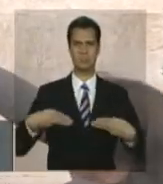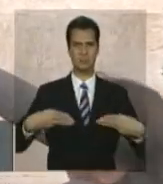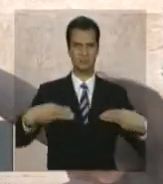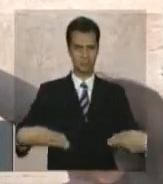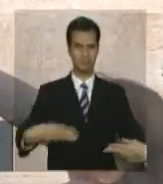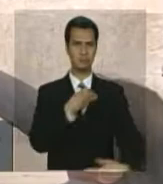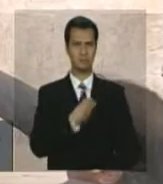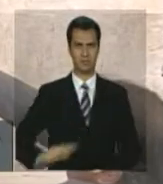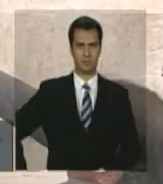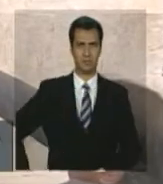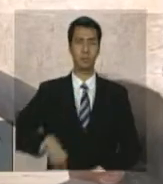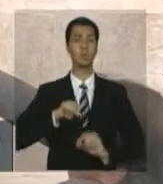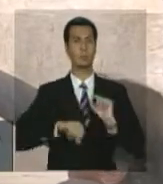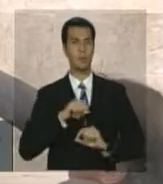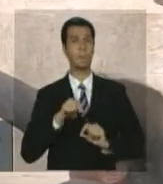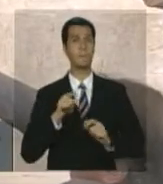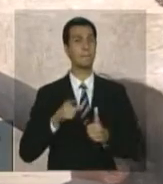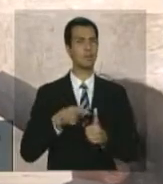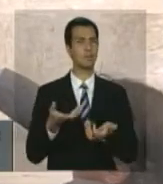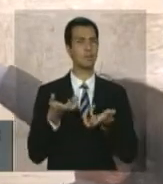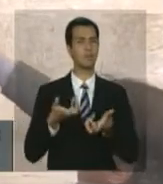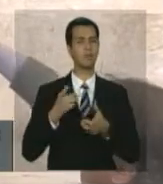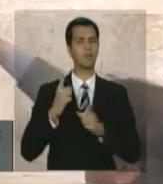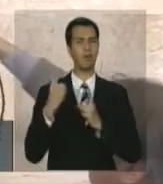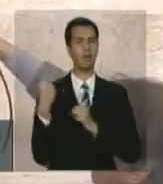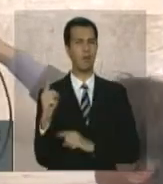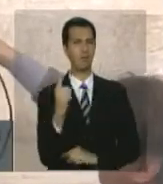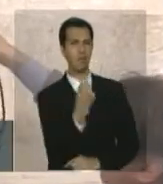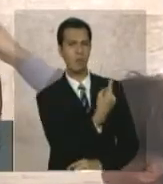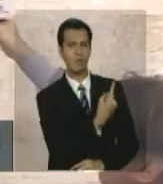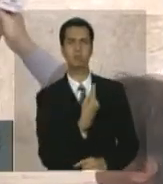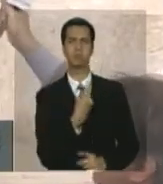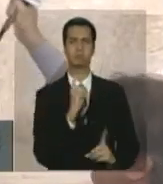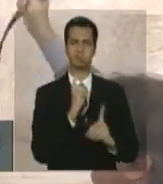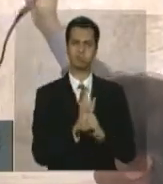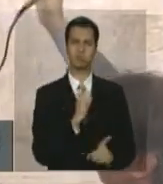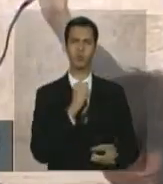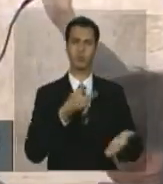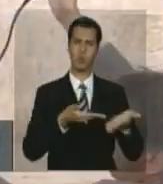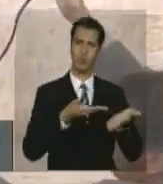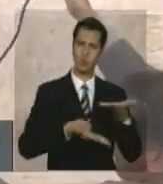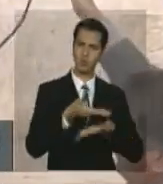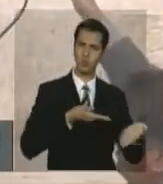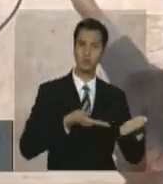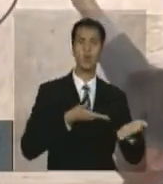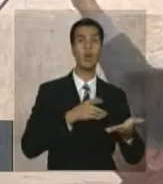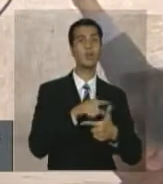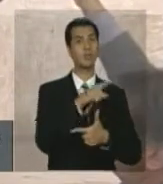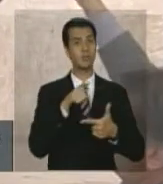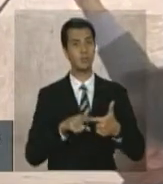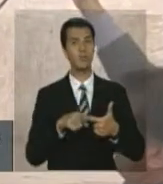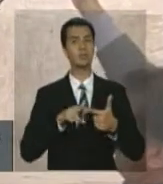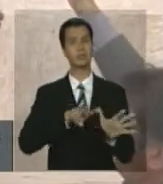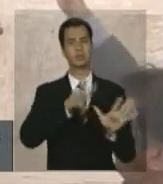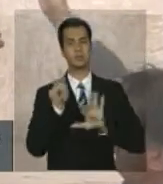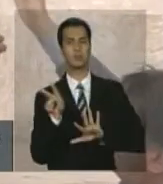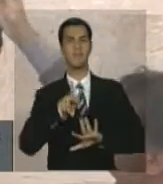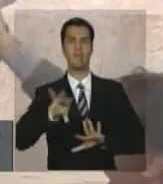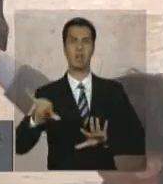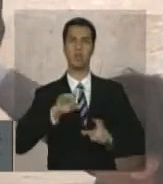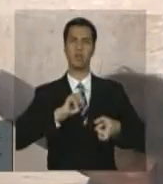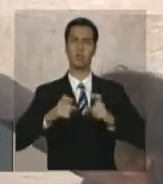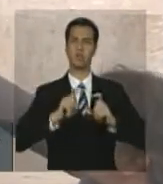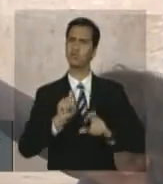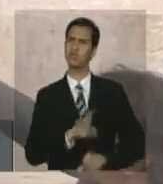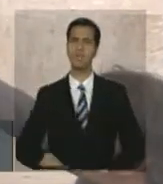prévia para a primeira reunião ministerial de 2012, marcada para a próxima semana. O plano Brasil sem Miséria